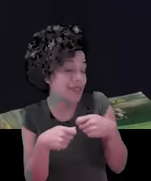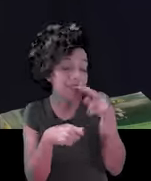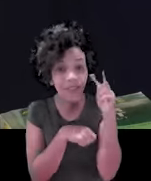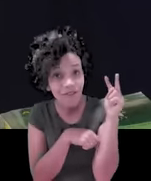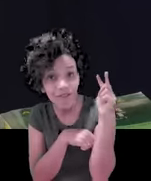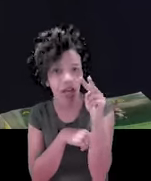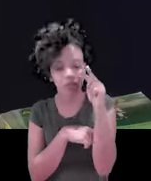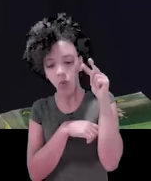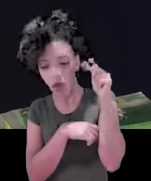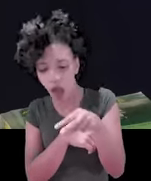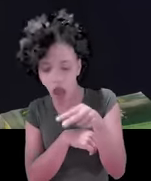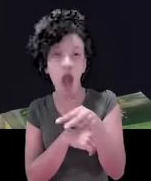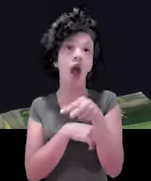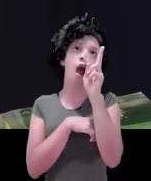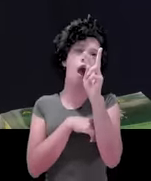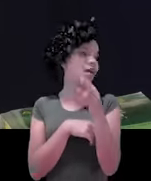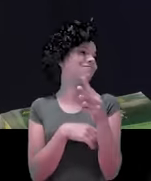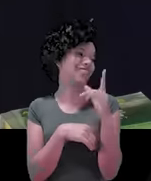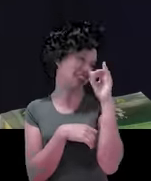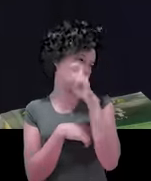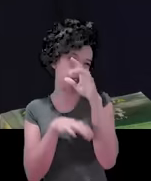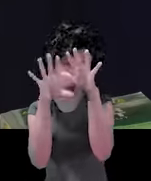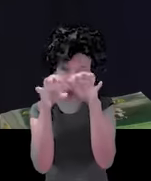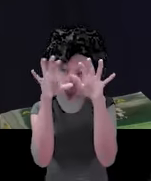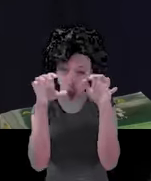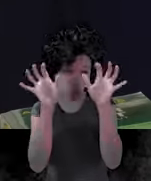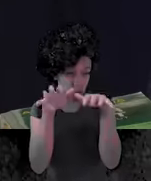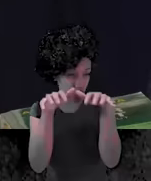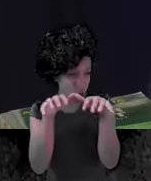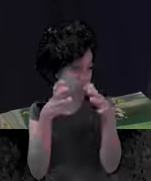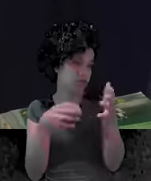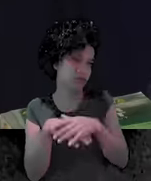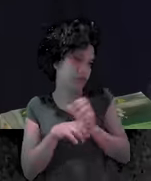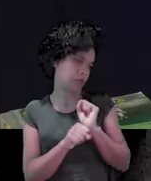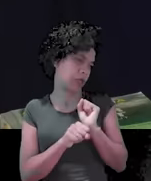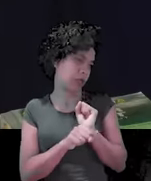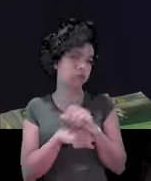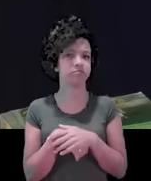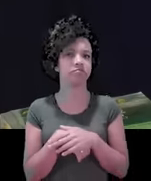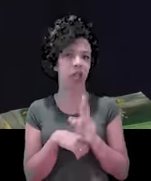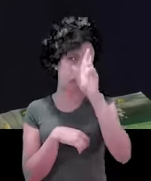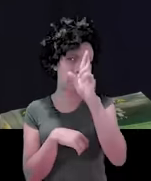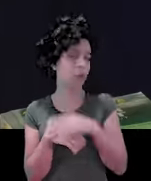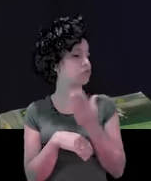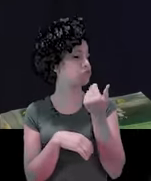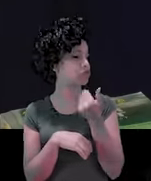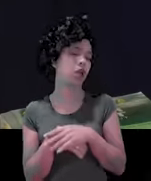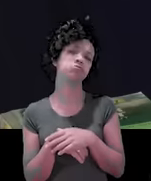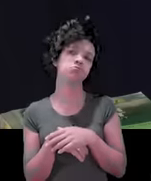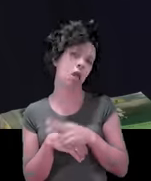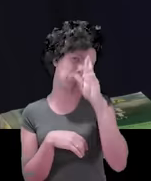você precisa tá vendo E aí então tem muita no fica difícil E aí que a gente fez a guardou quando eu meio-dia